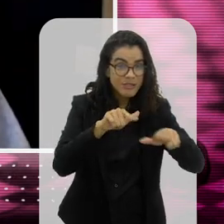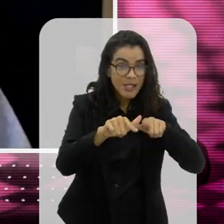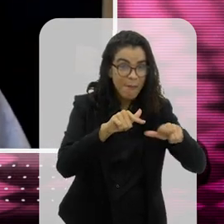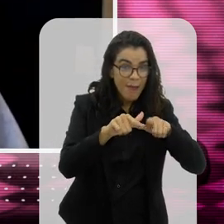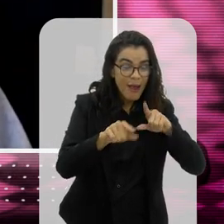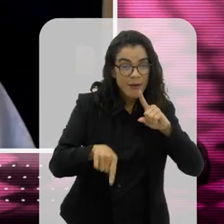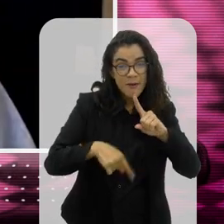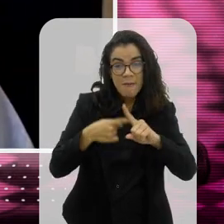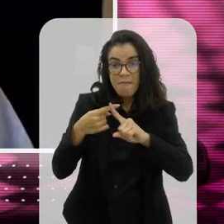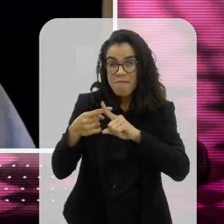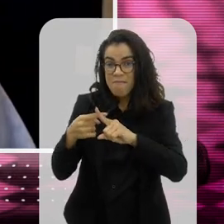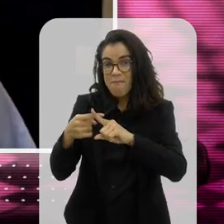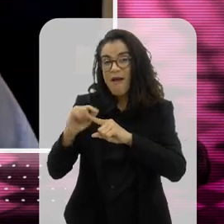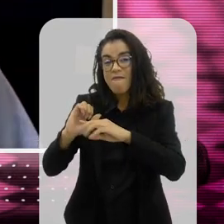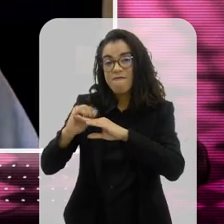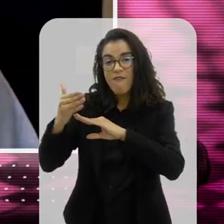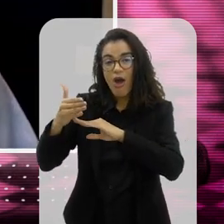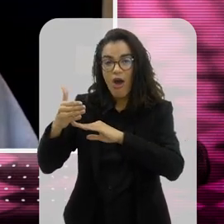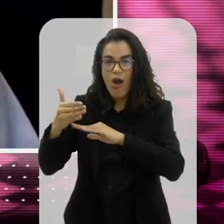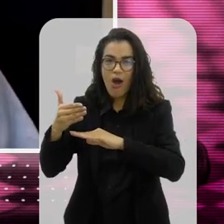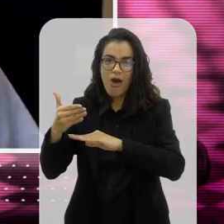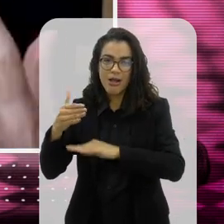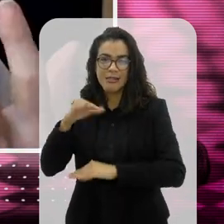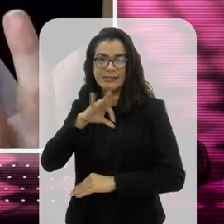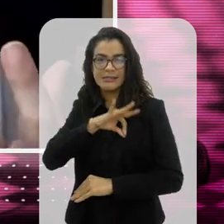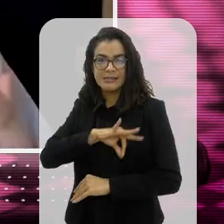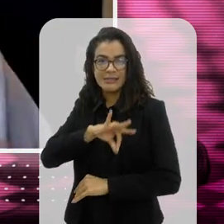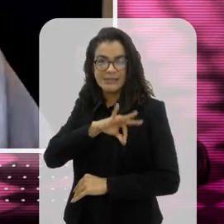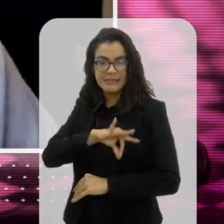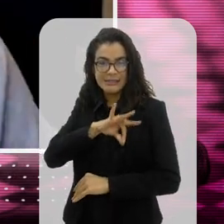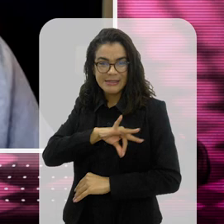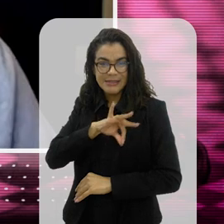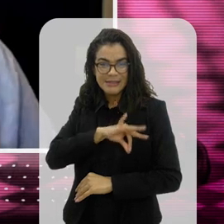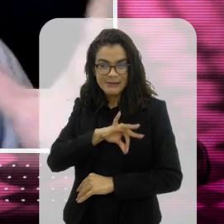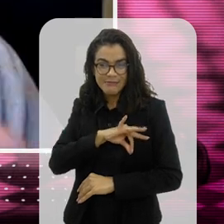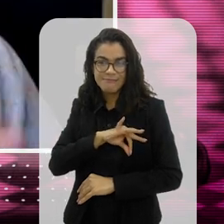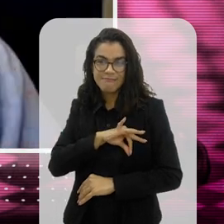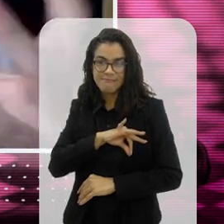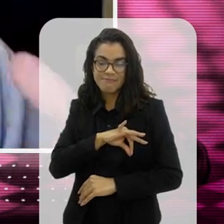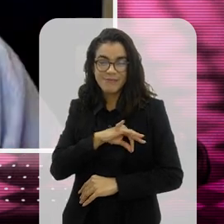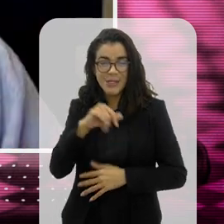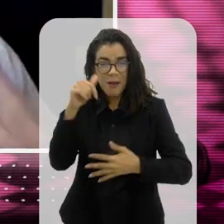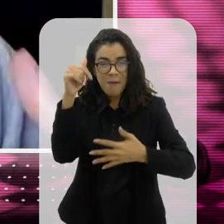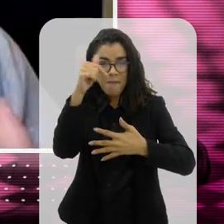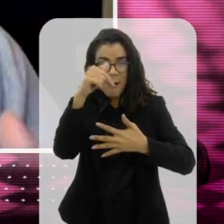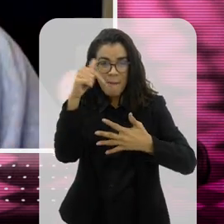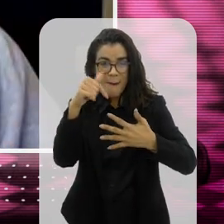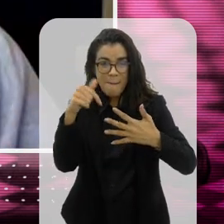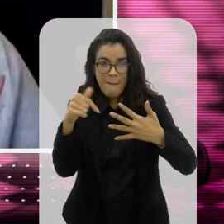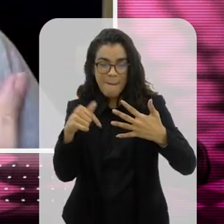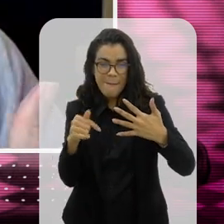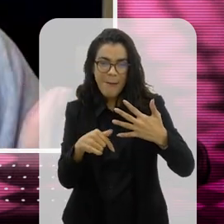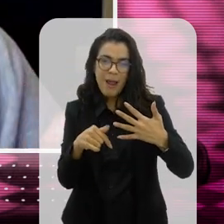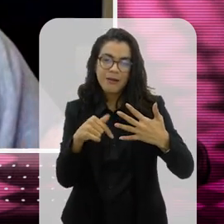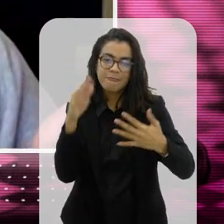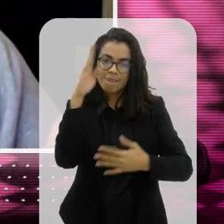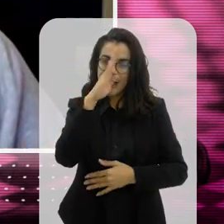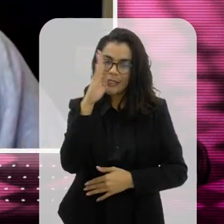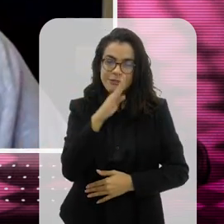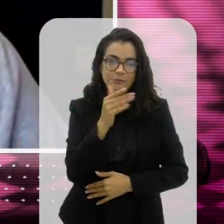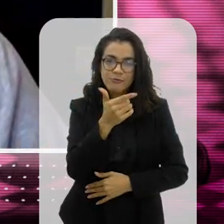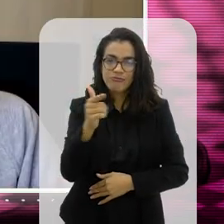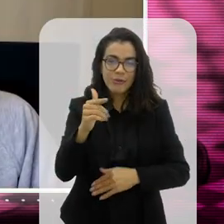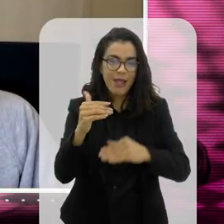trabalho, e ainda tem que estar na rua buscando dinheiro, né? Renda para casa. Então, é muitas questões num país tão desigual